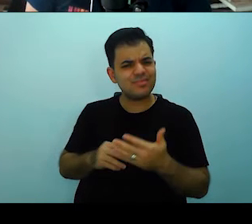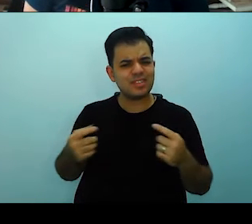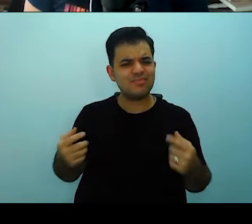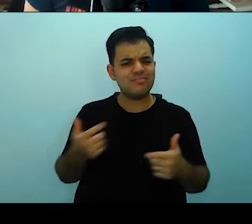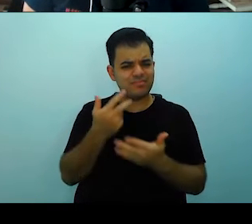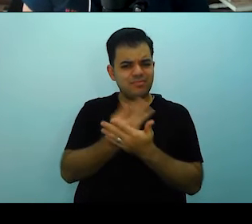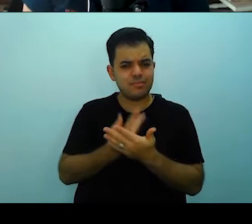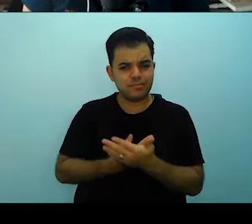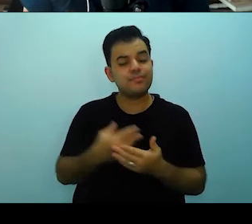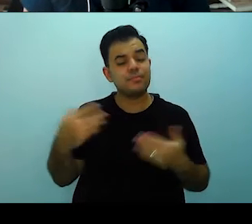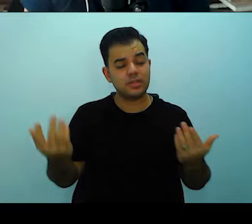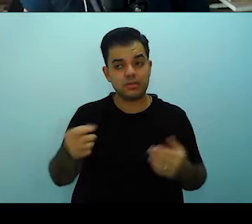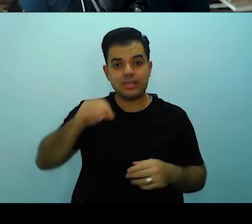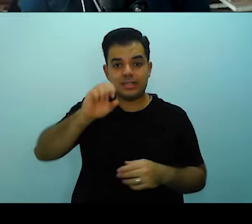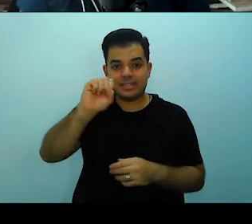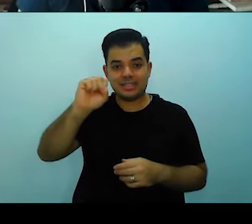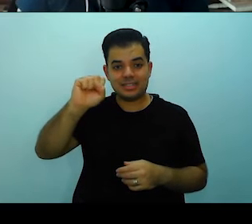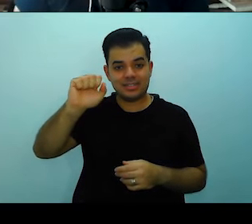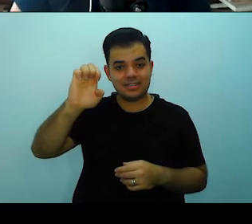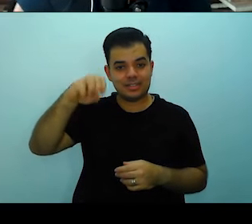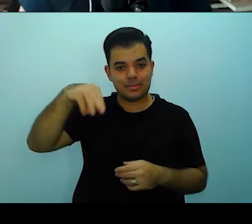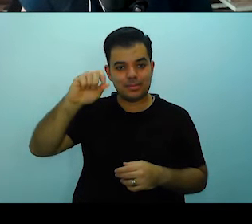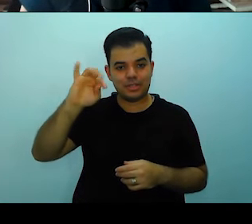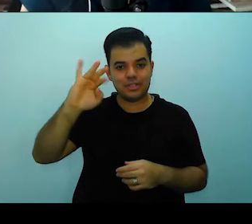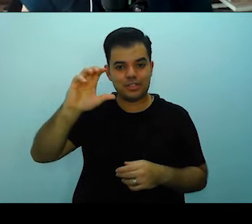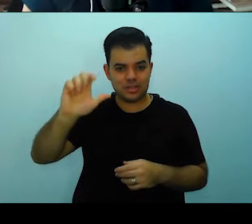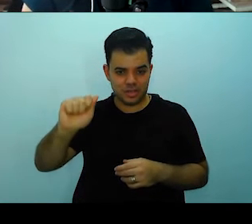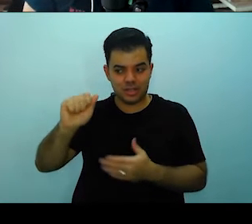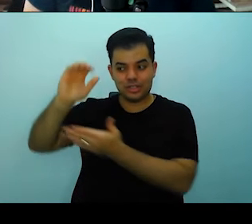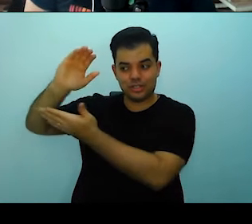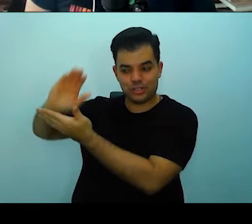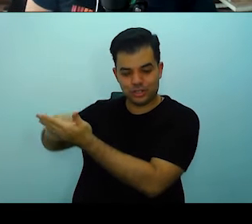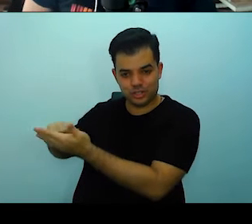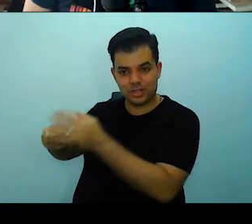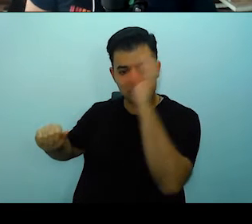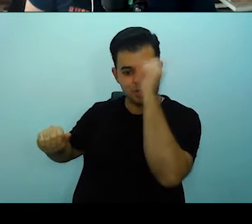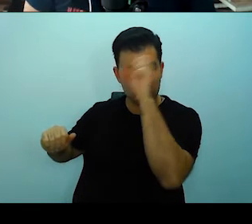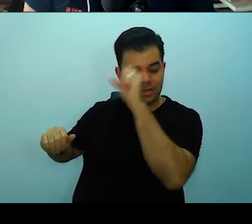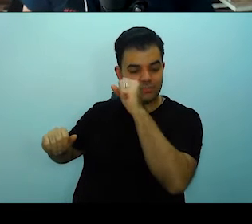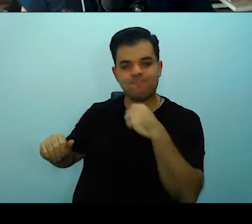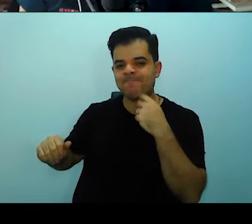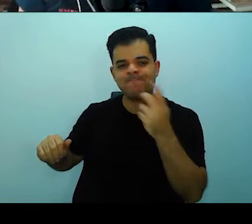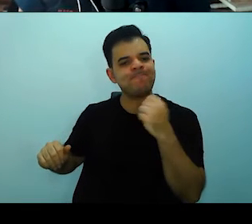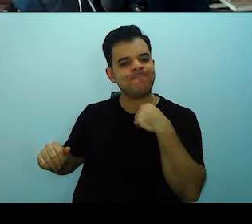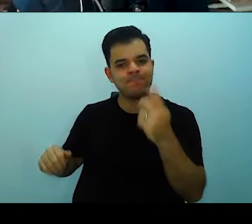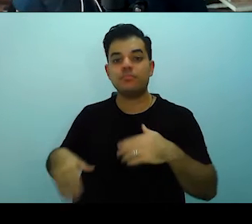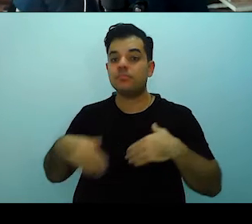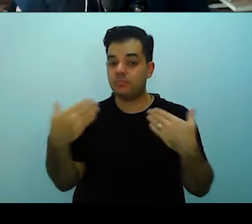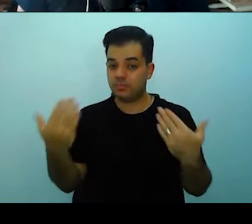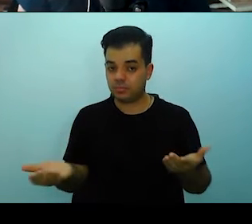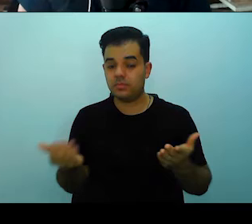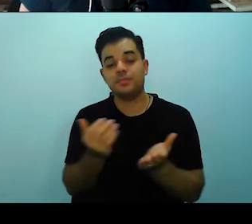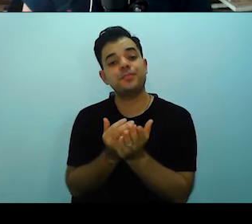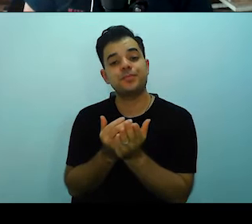acessibilidade. Sobretudo, quando a gente engloba a aprendizagem e contexto educacional. Partindo desse pressuposto, a gente